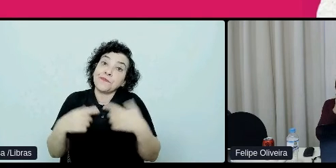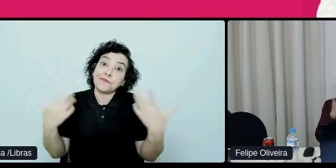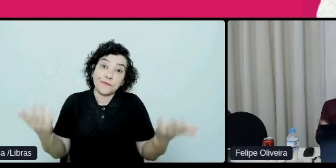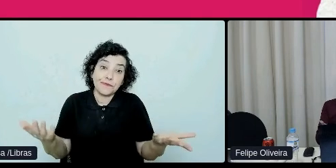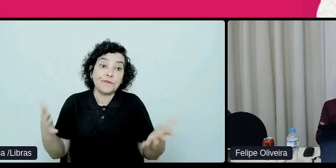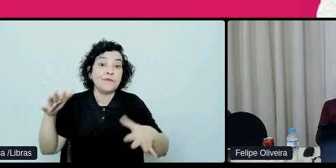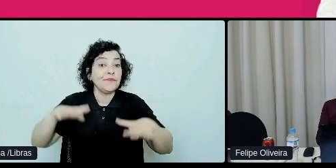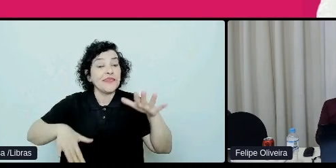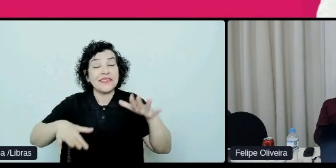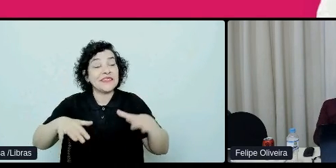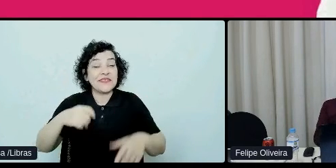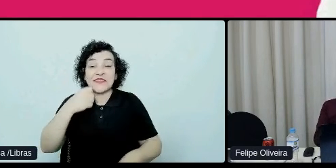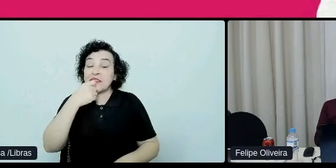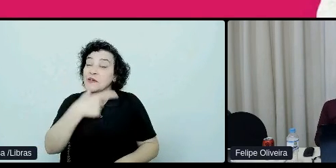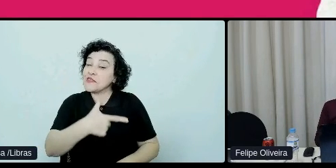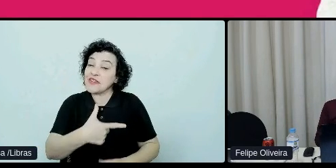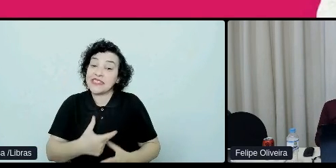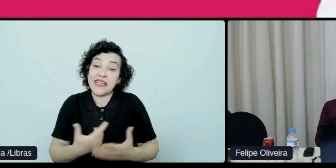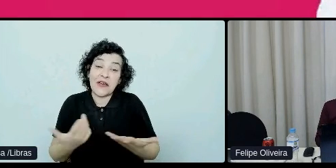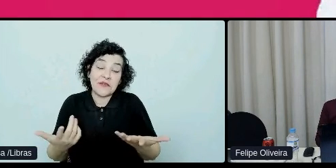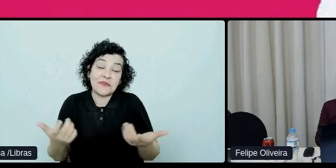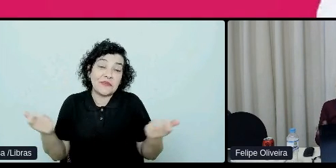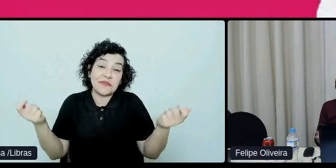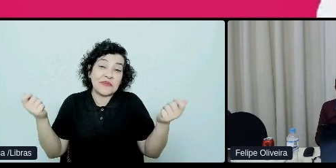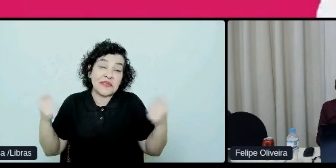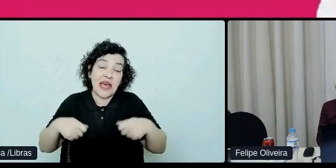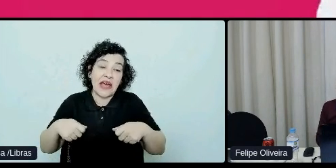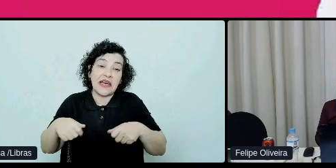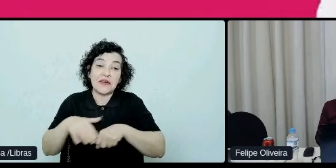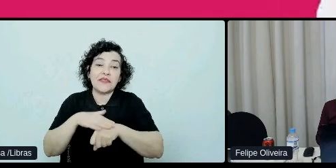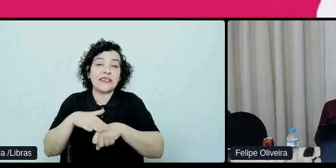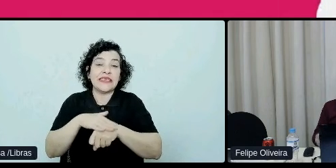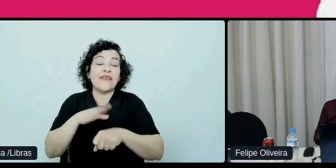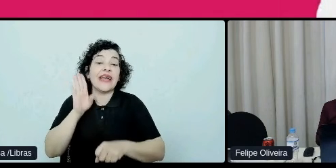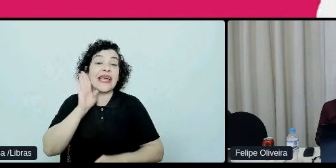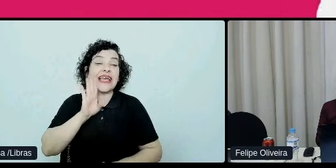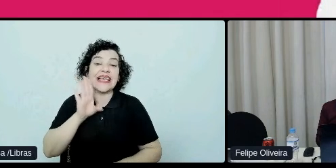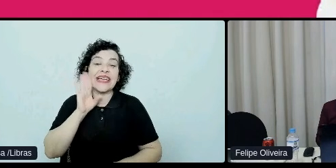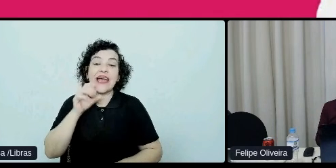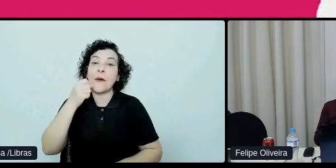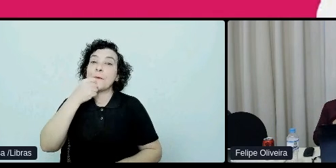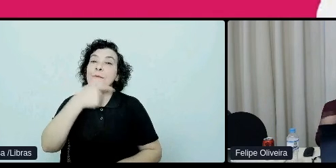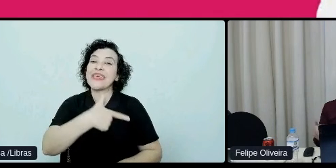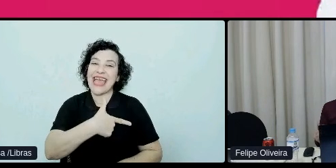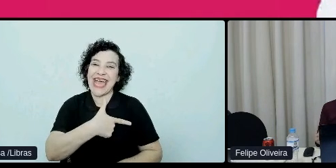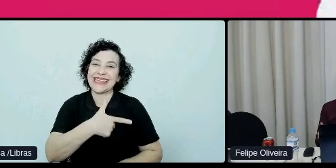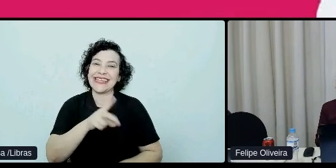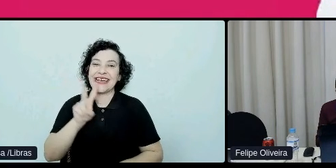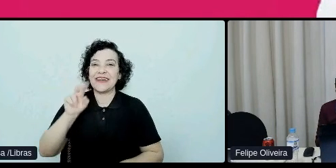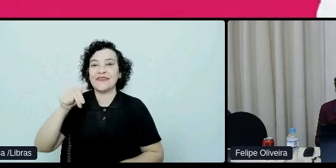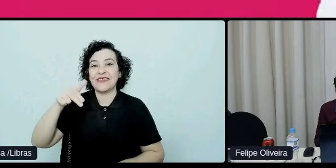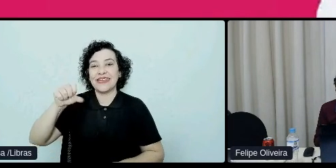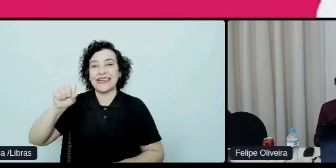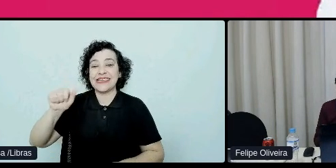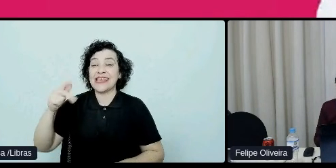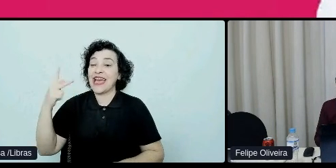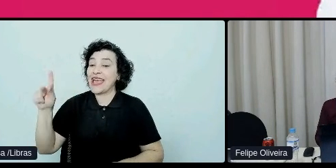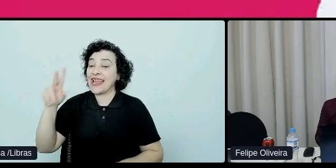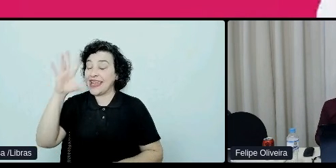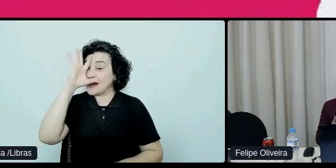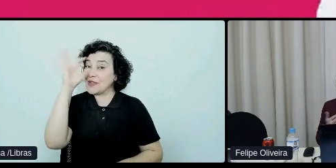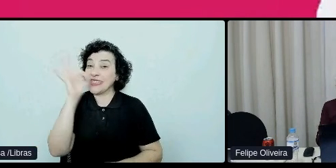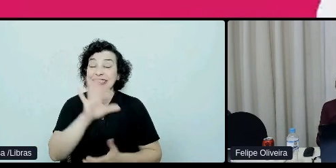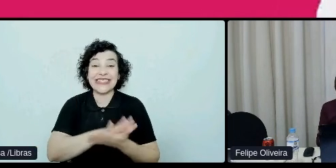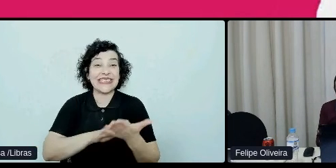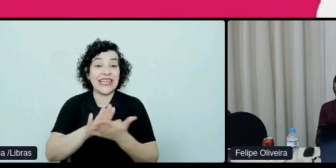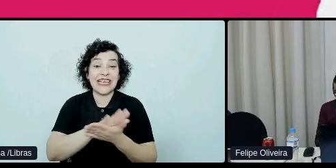são diversão. Tem coisas que você consegue debater. Por exemplo, é muito legal contar piada para a Vanessa, porque 90% ela não entende. E você